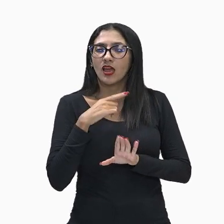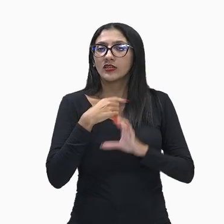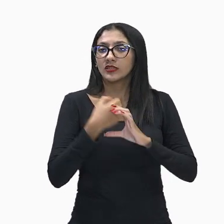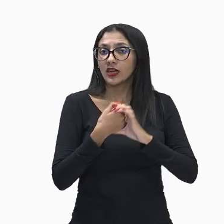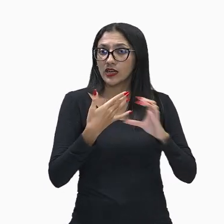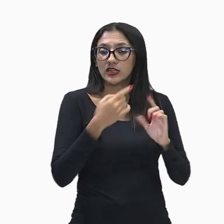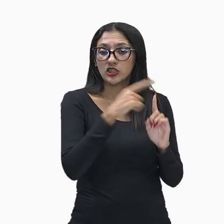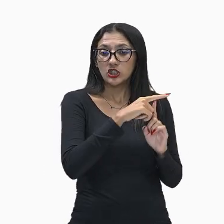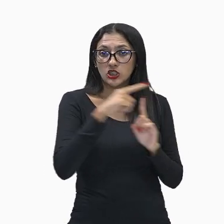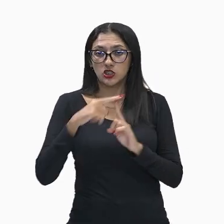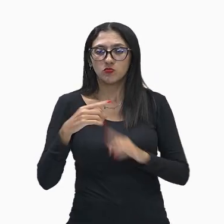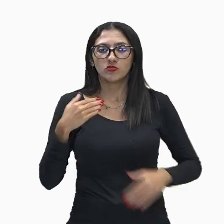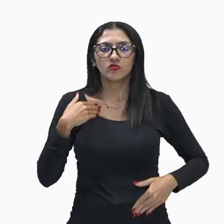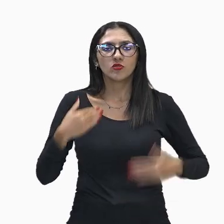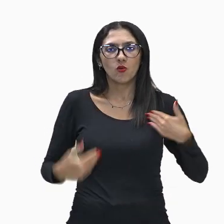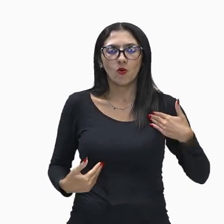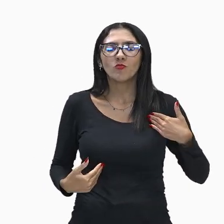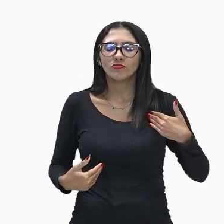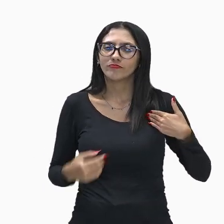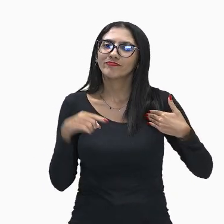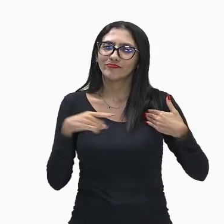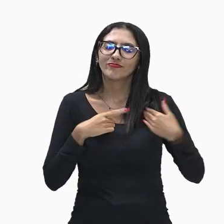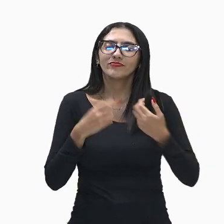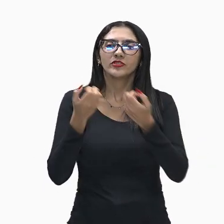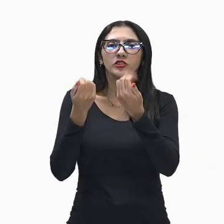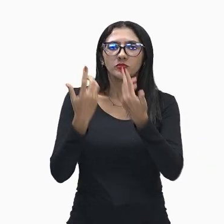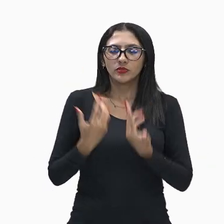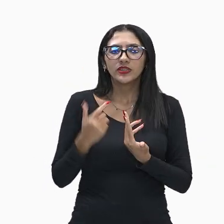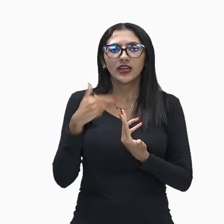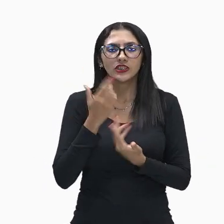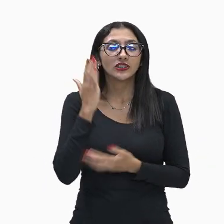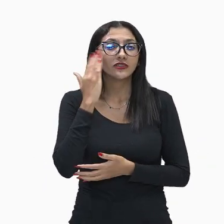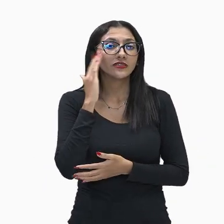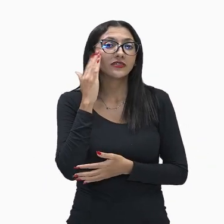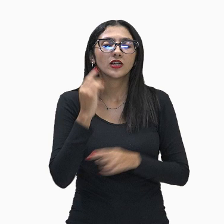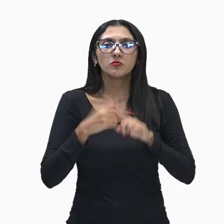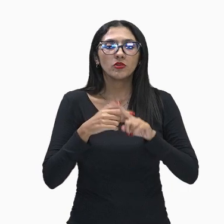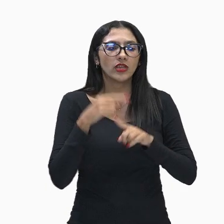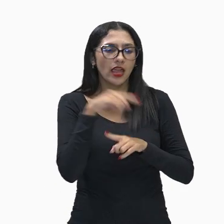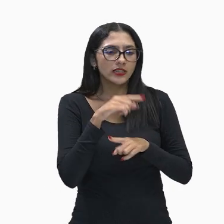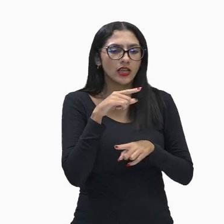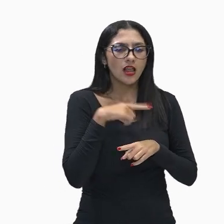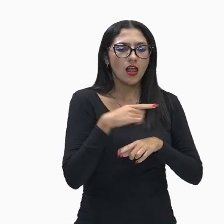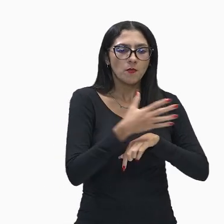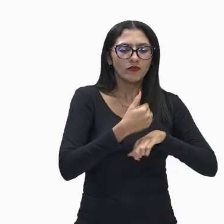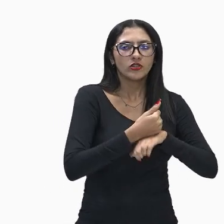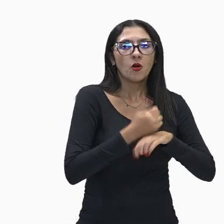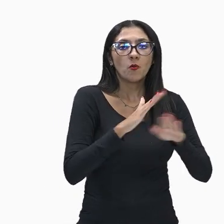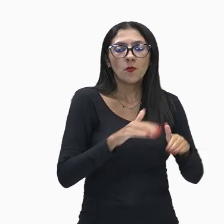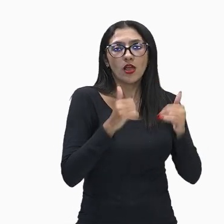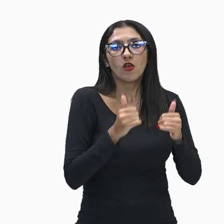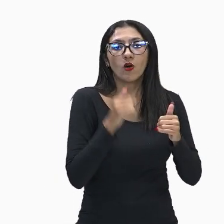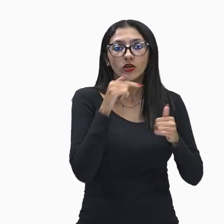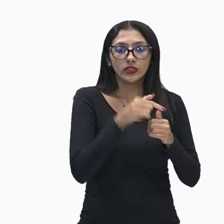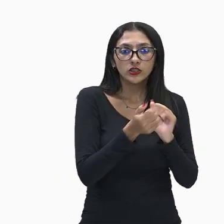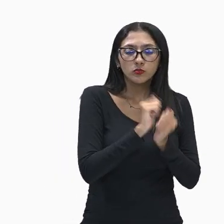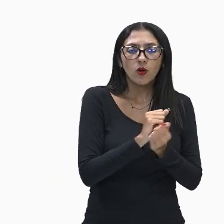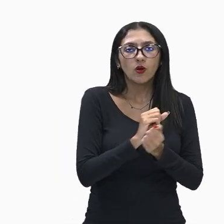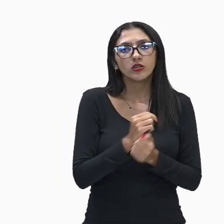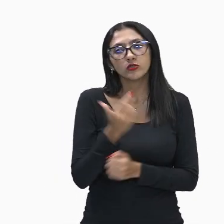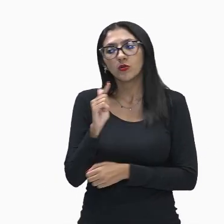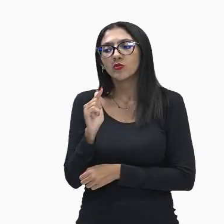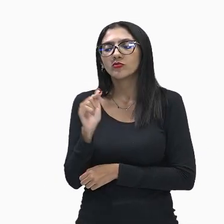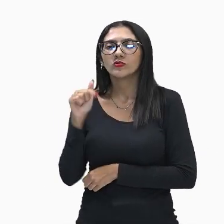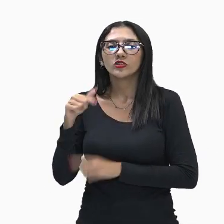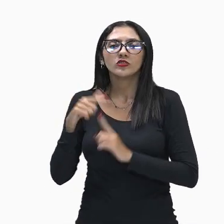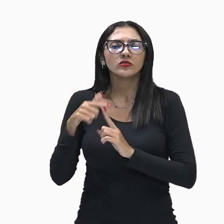pra gente essa essas características porque que uns são melhores em umas atividades outros em outras baseado aí nos